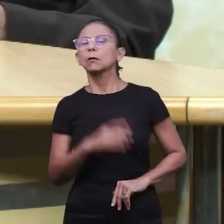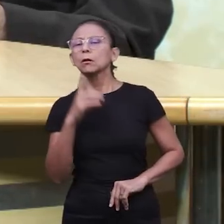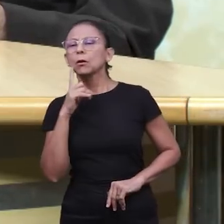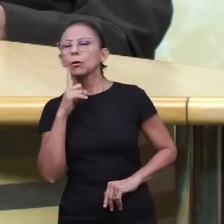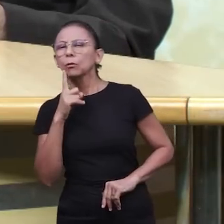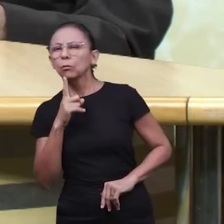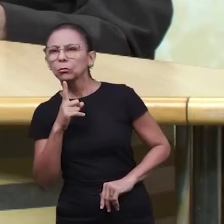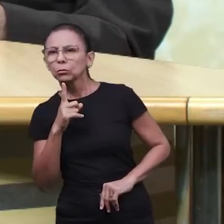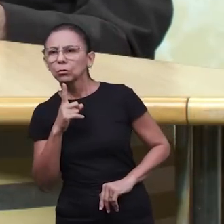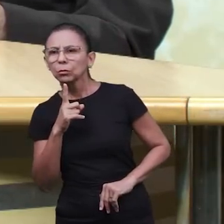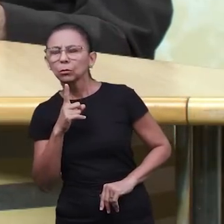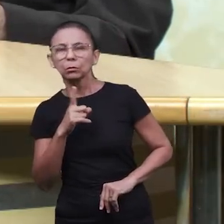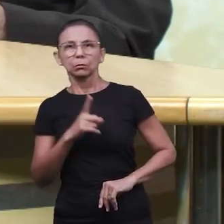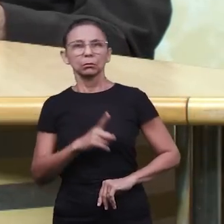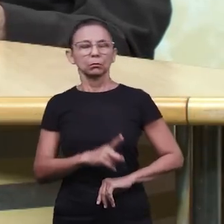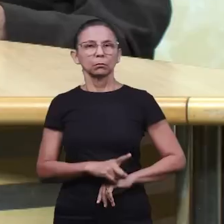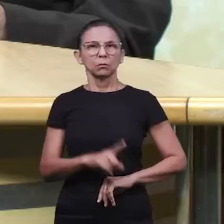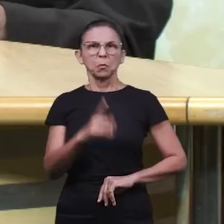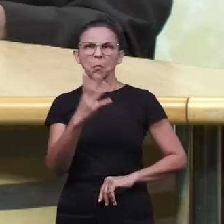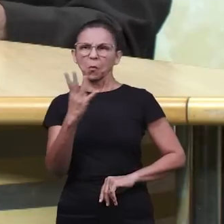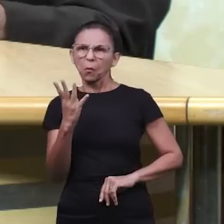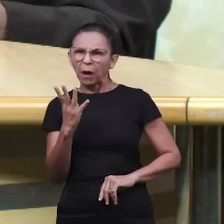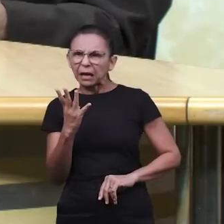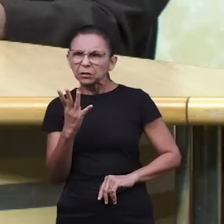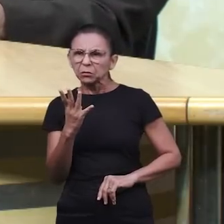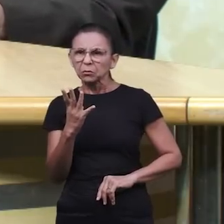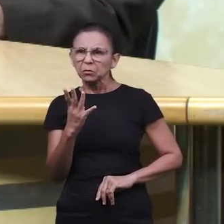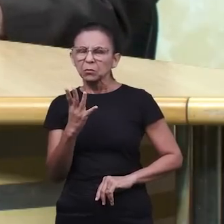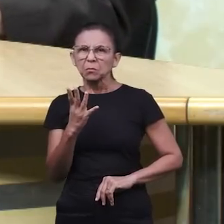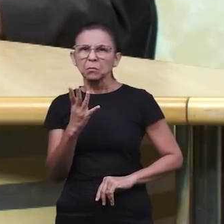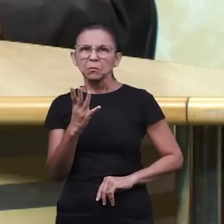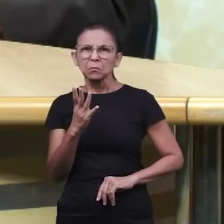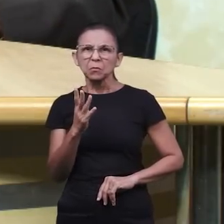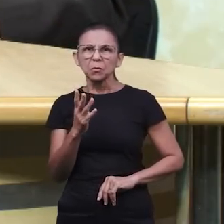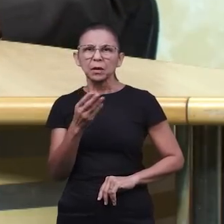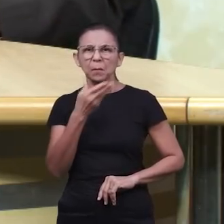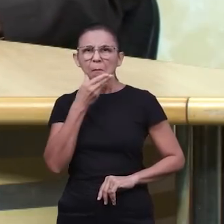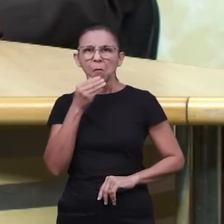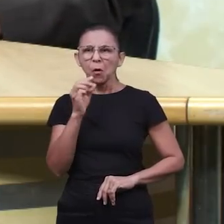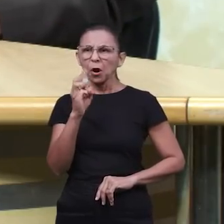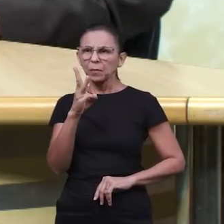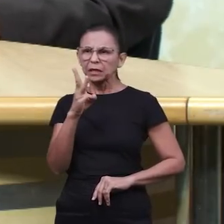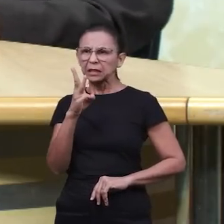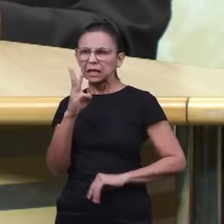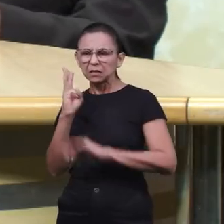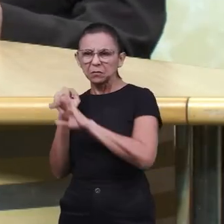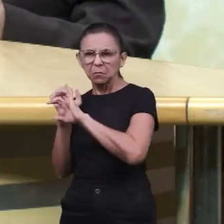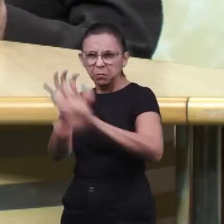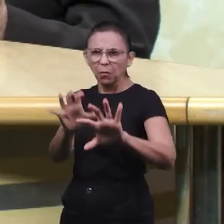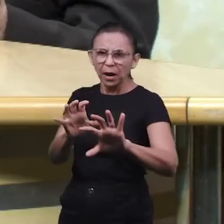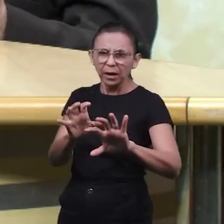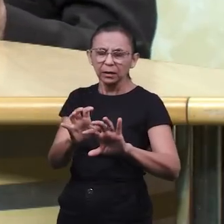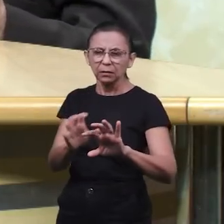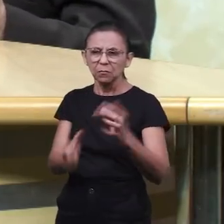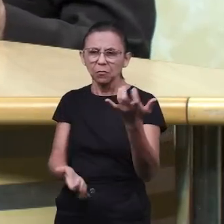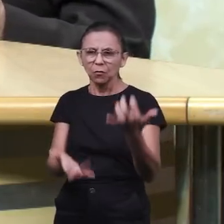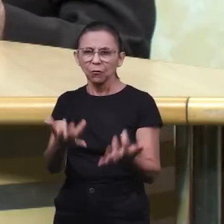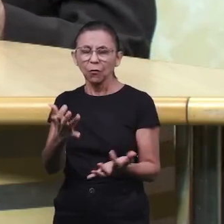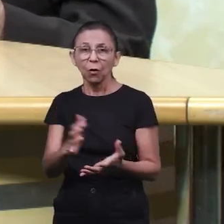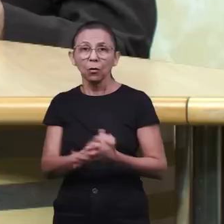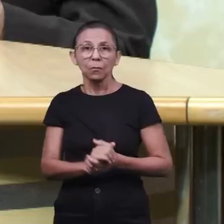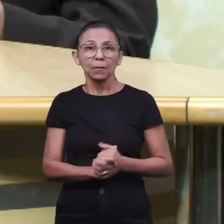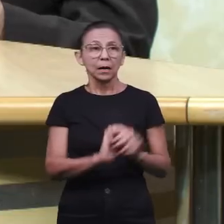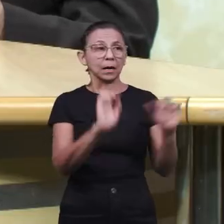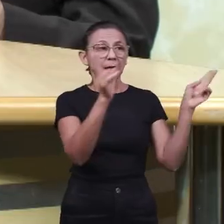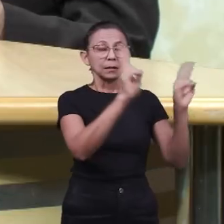passeando dentro do fogo. E eles ficaram espantados e maravilhados com aquilo que eles viram